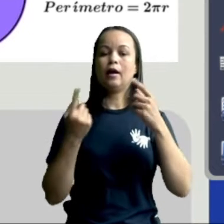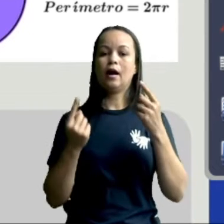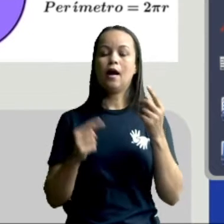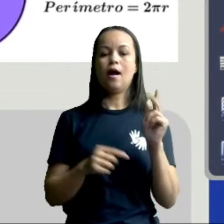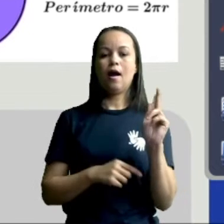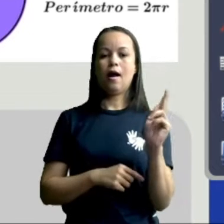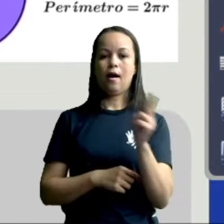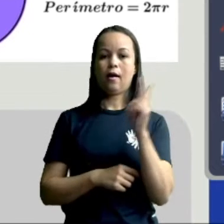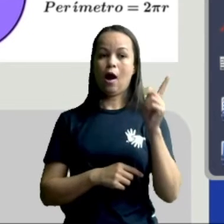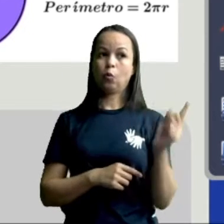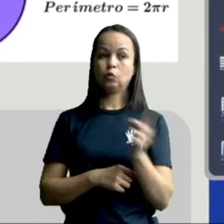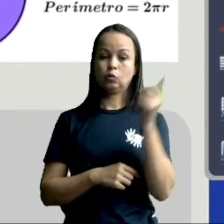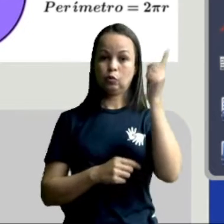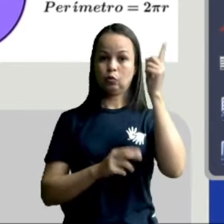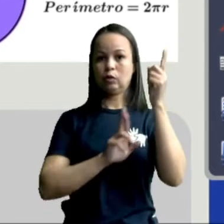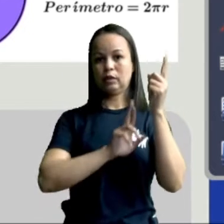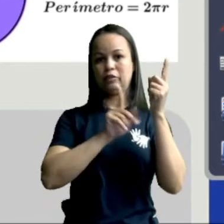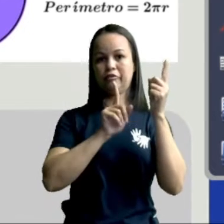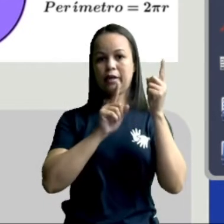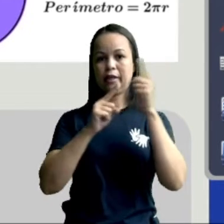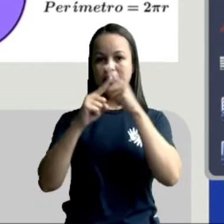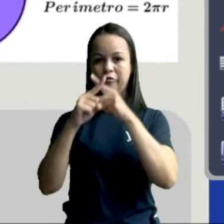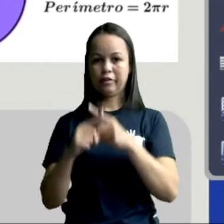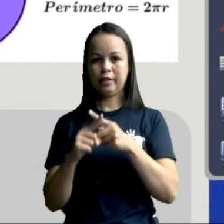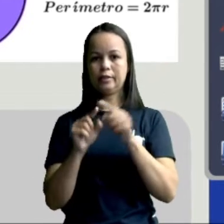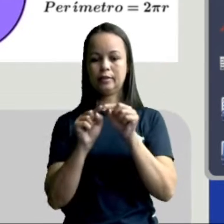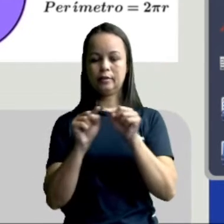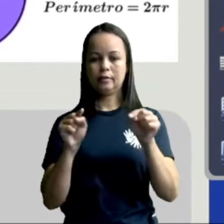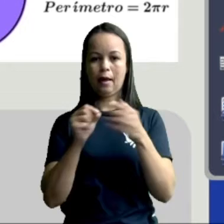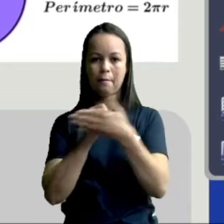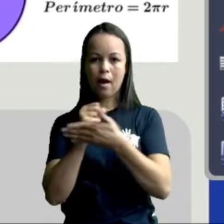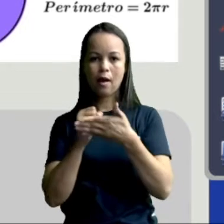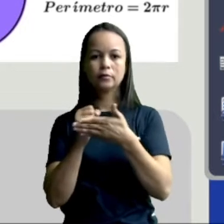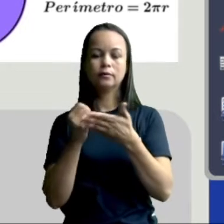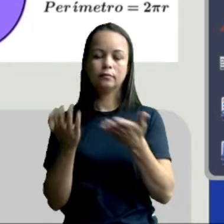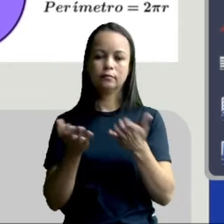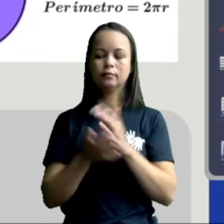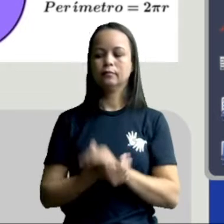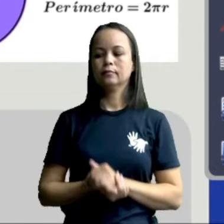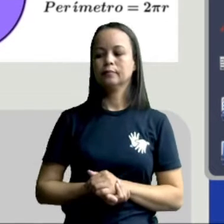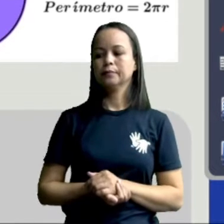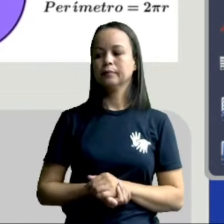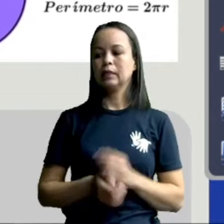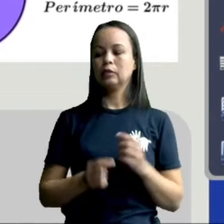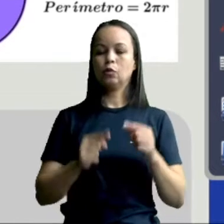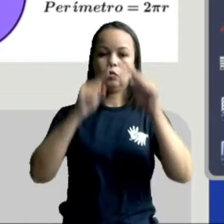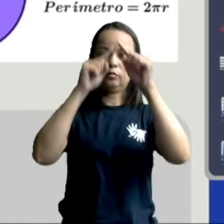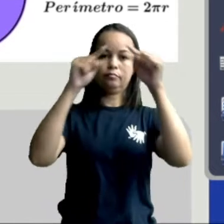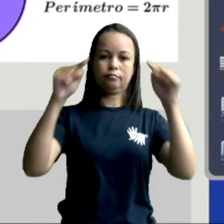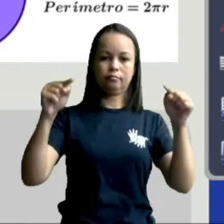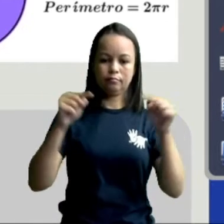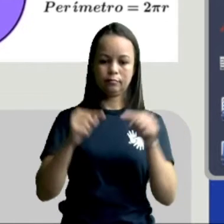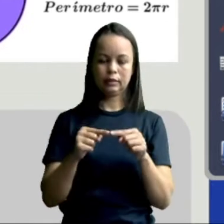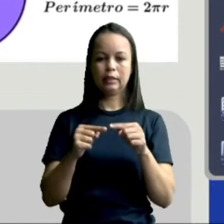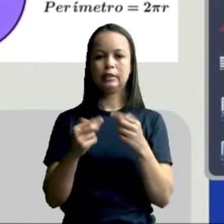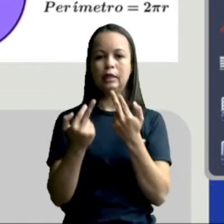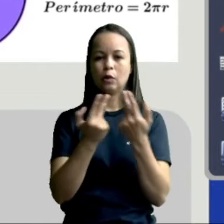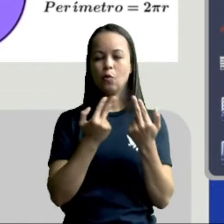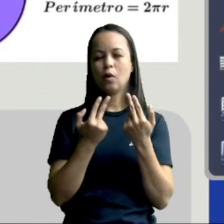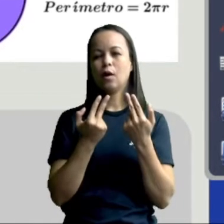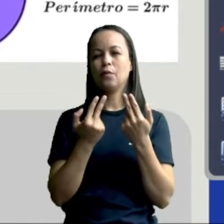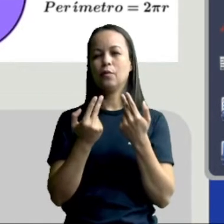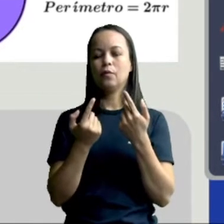vezes H, tá bom? O losango, que é um quadrilátero que tem os lados todos iguais como